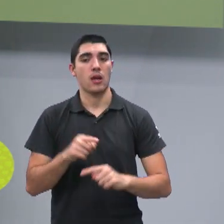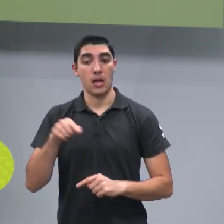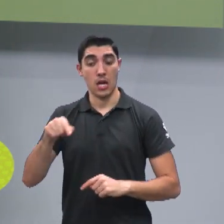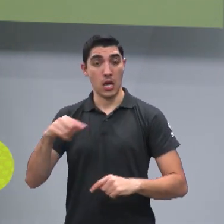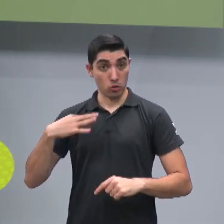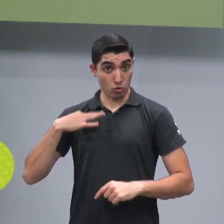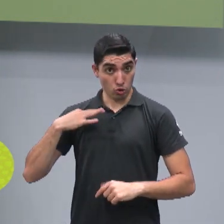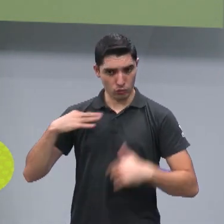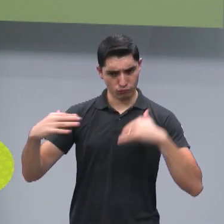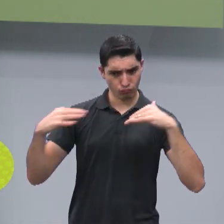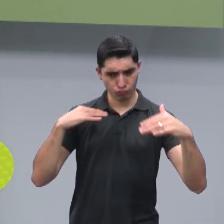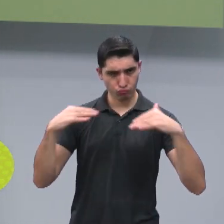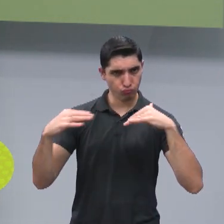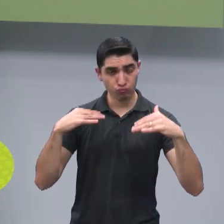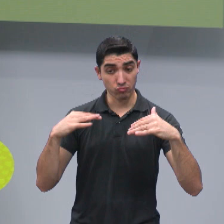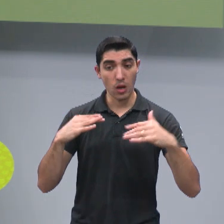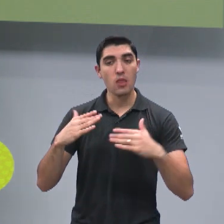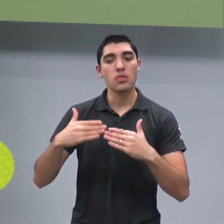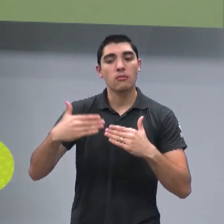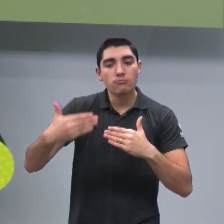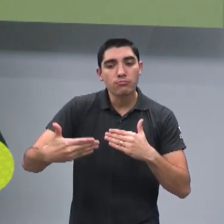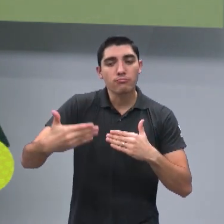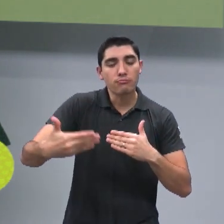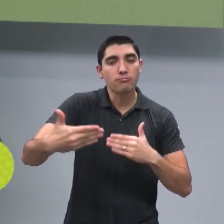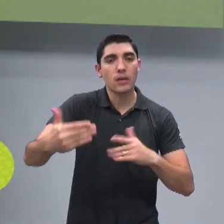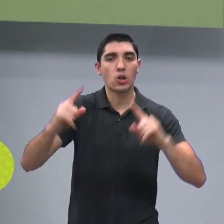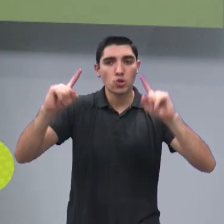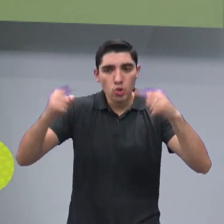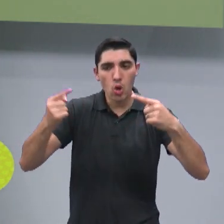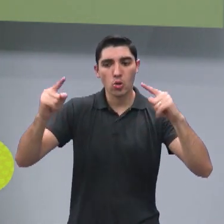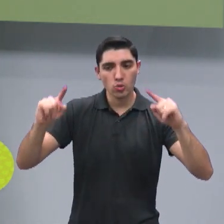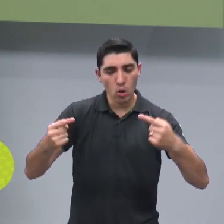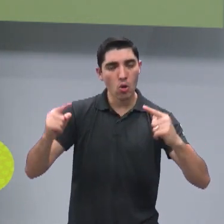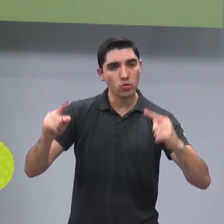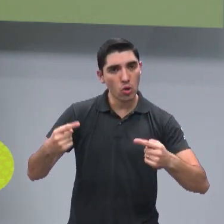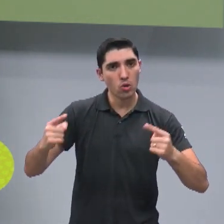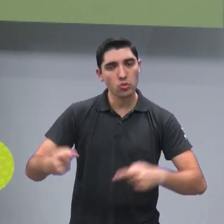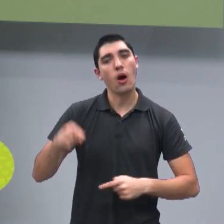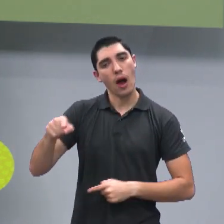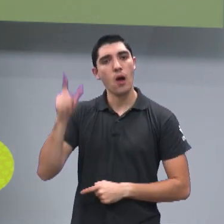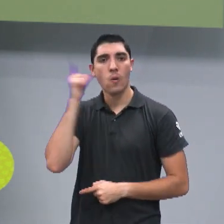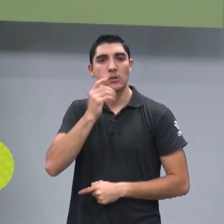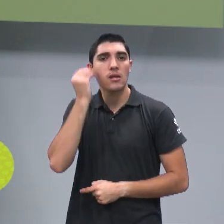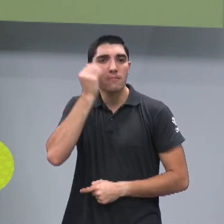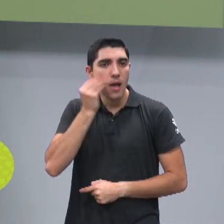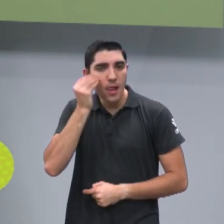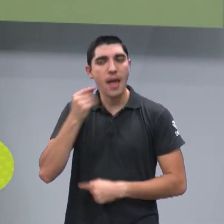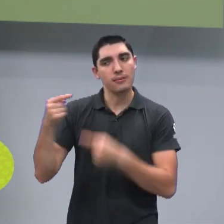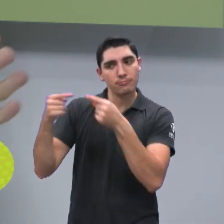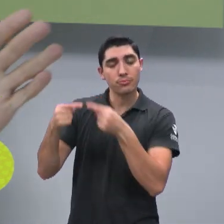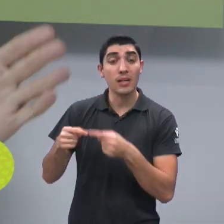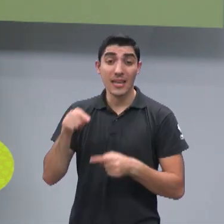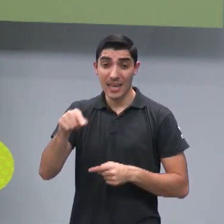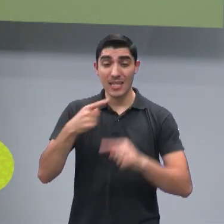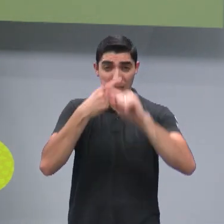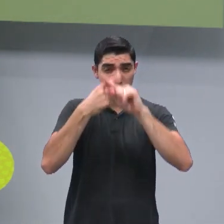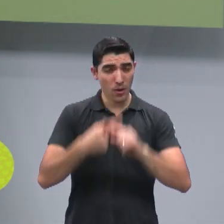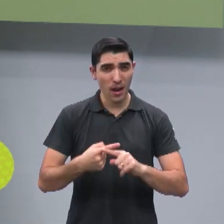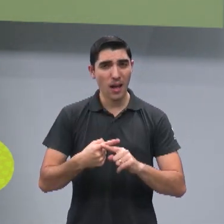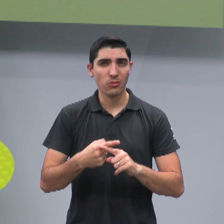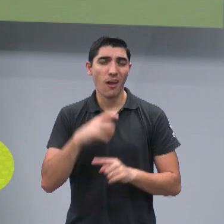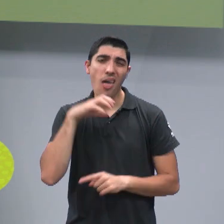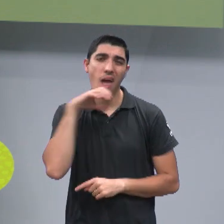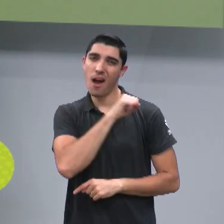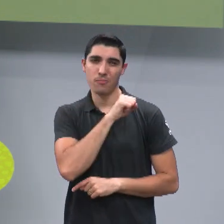vai tomando forma na medida que o campeonato vai acontecendo, né? Esse campeonato que é um campeonato um pouco de tiro curto, assim, né? Não